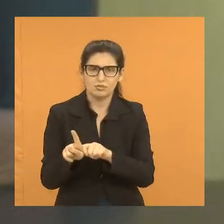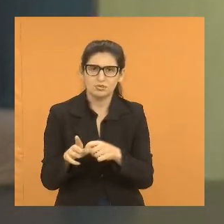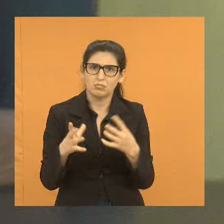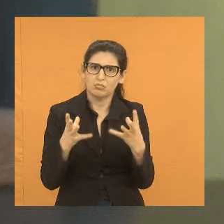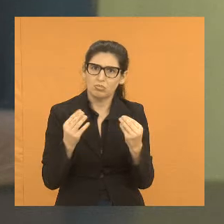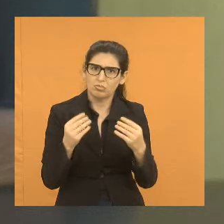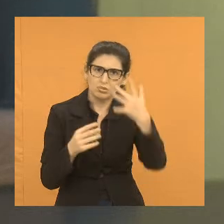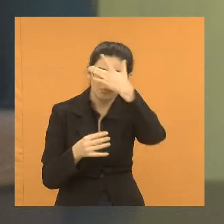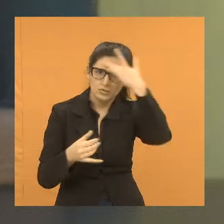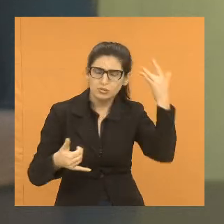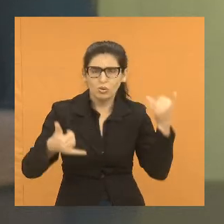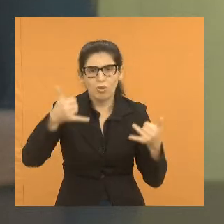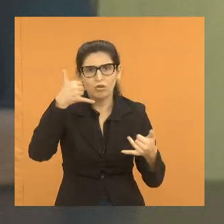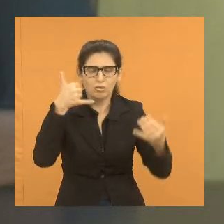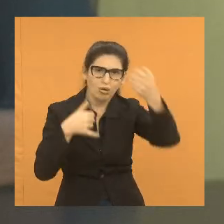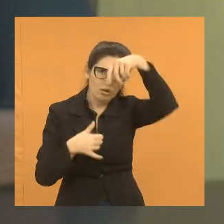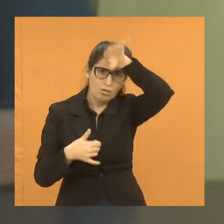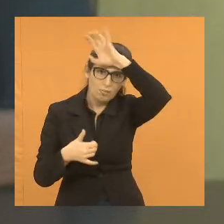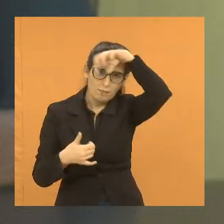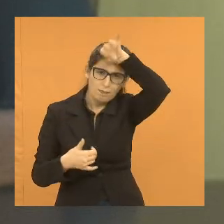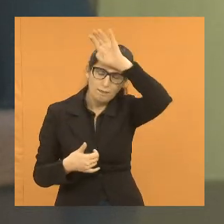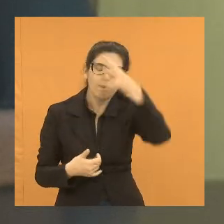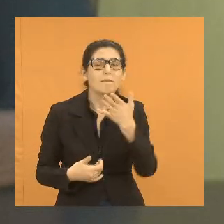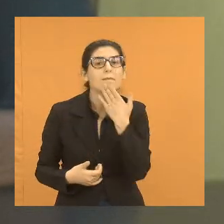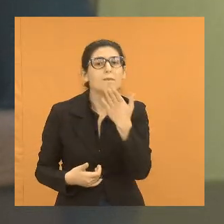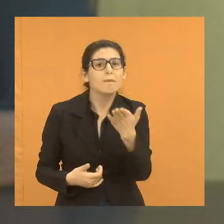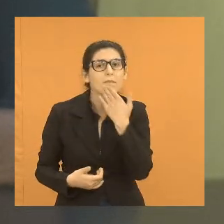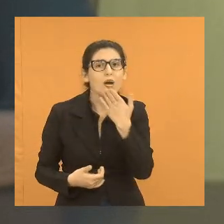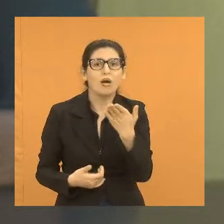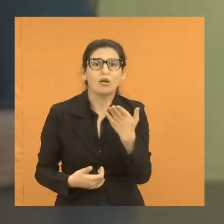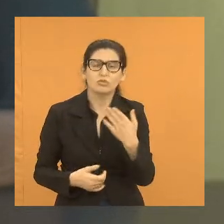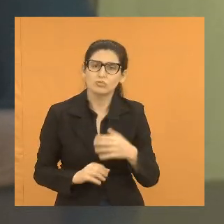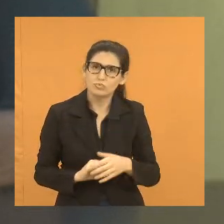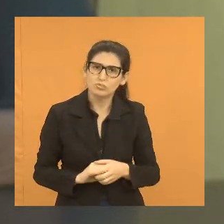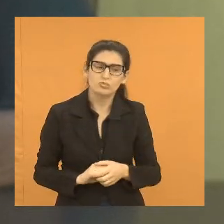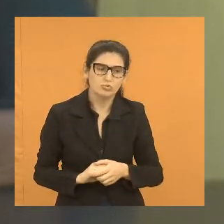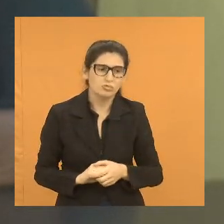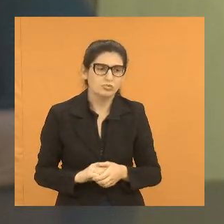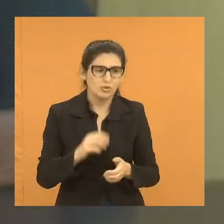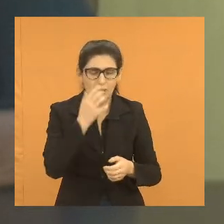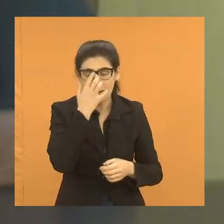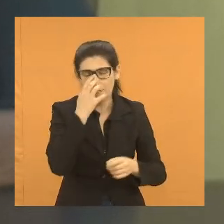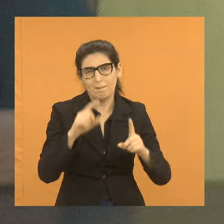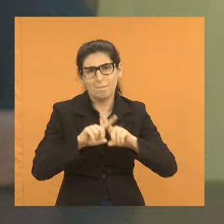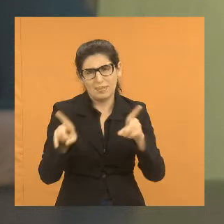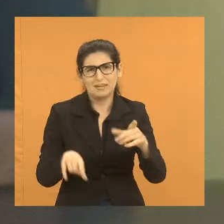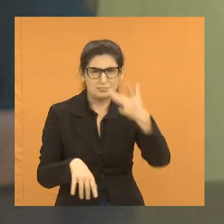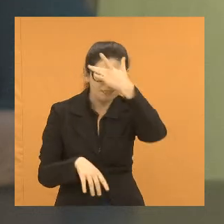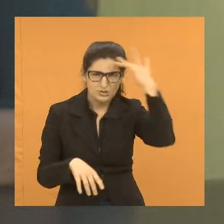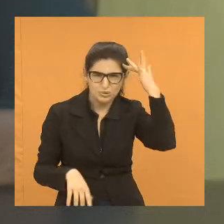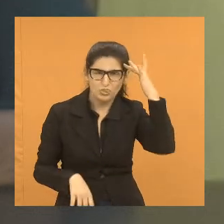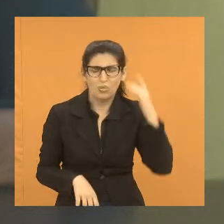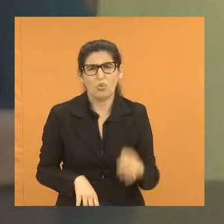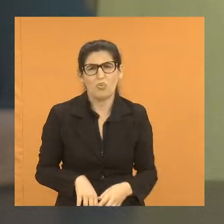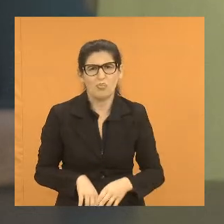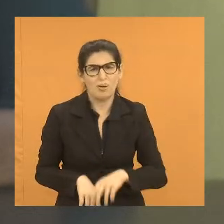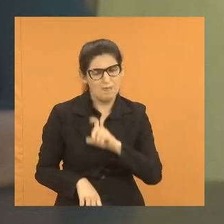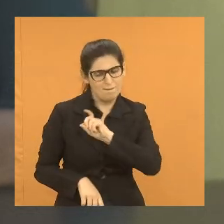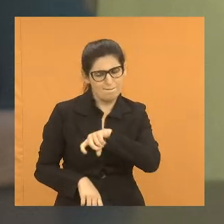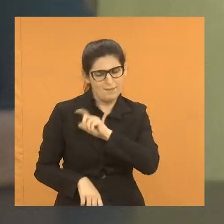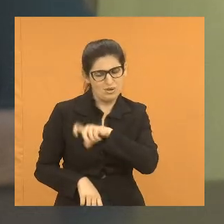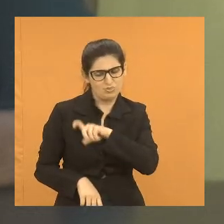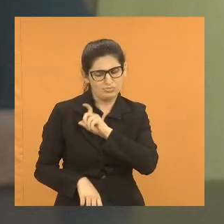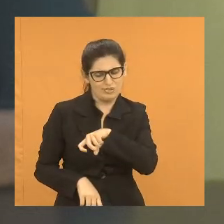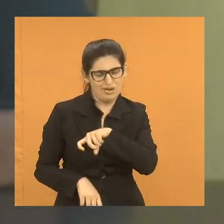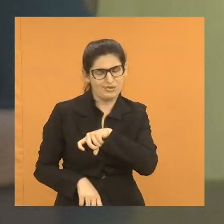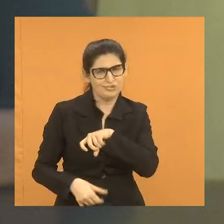volta a observar os atos de pessoas inconsequentes que ainda